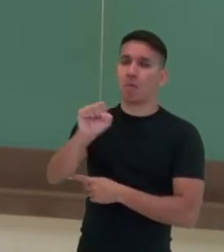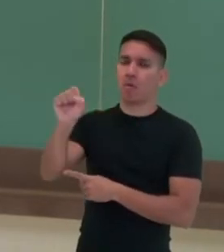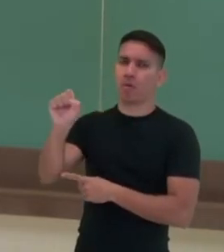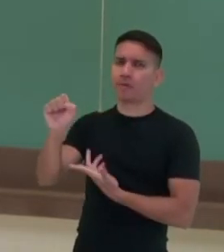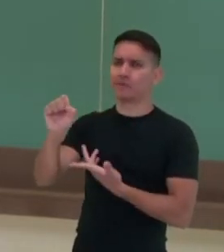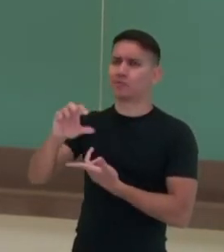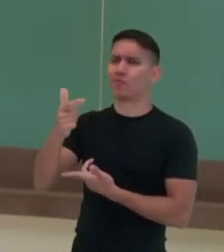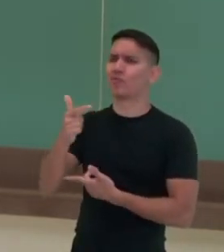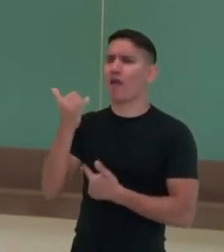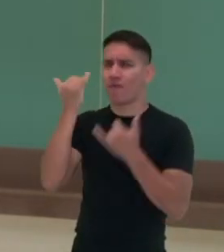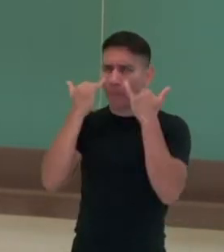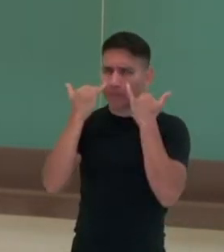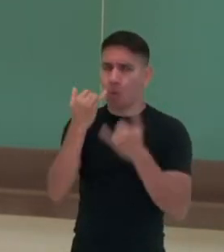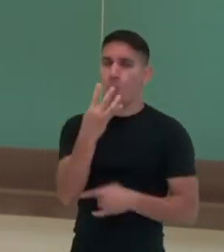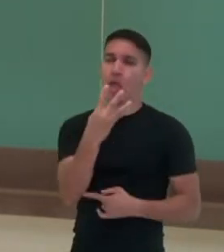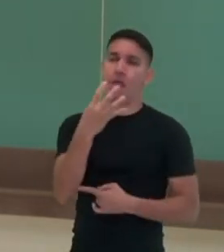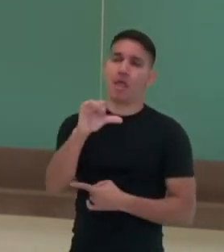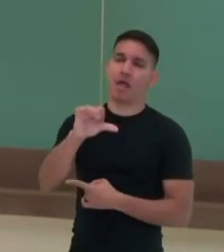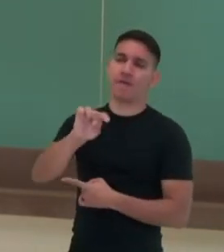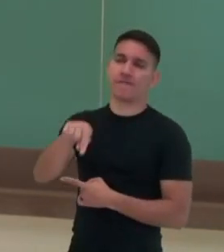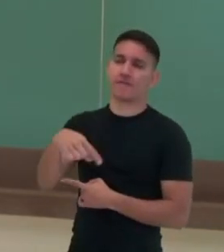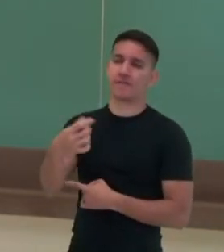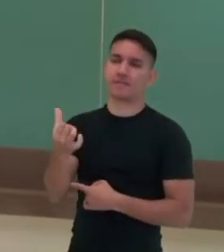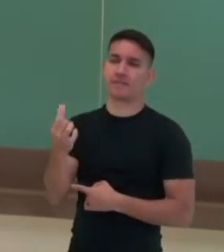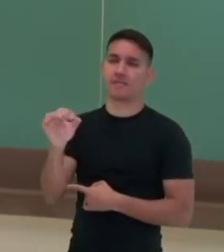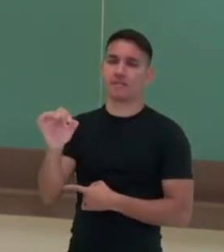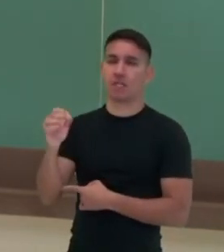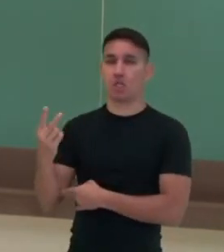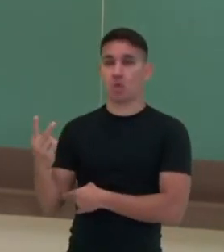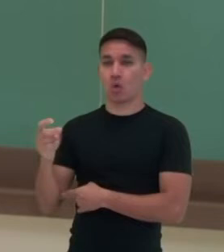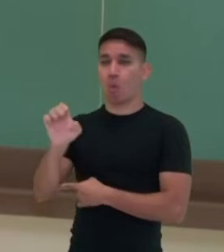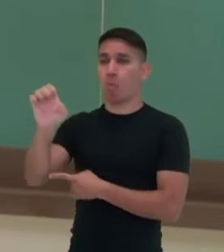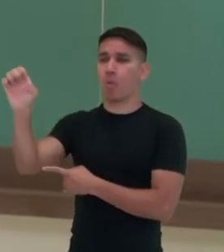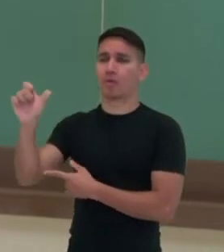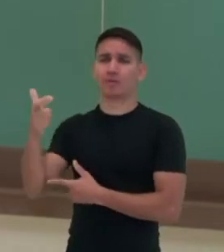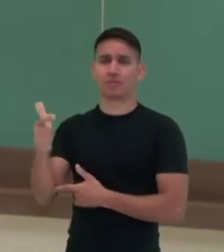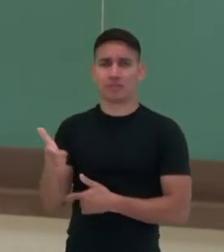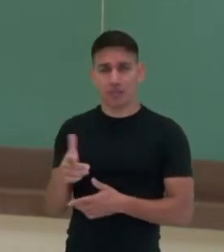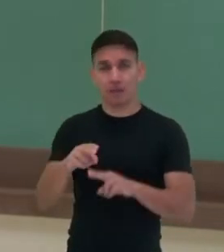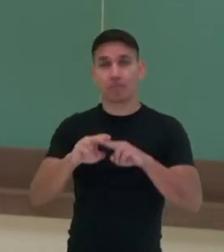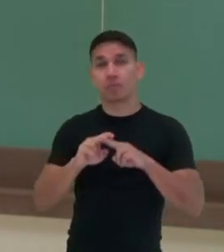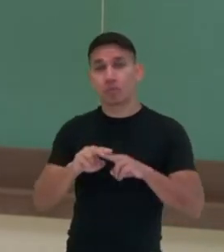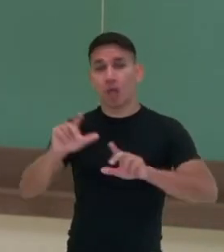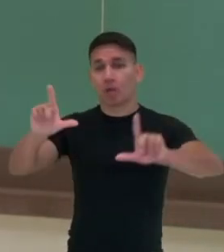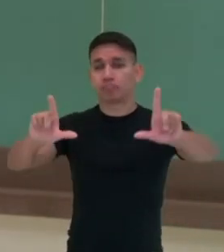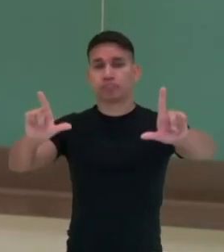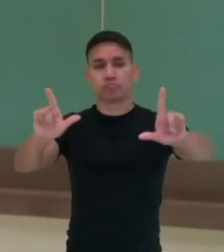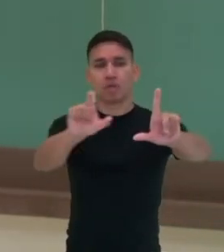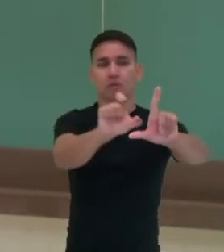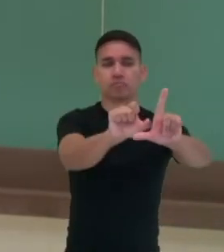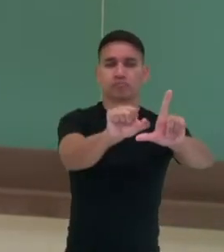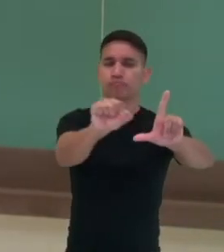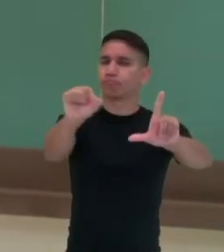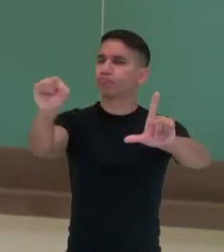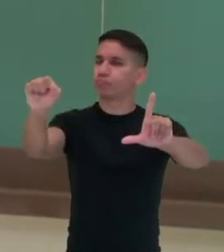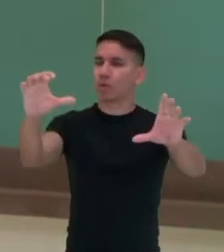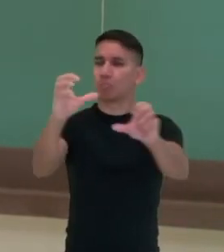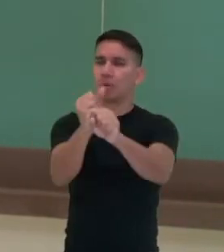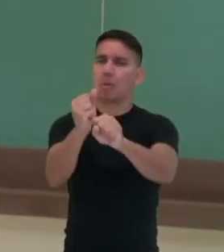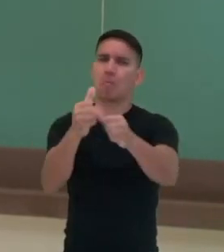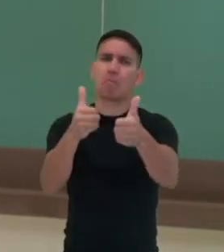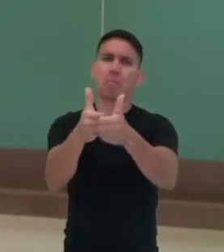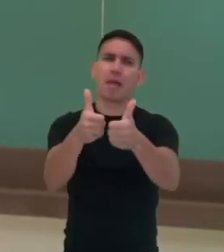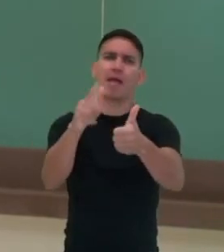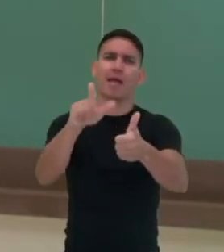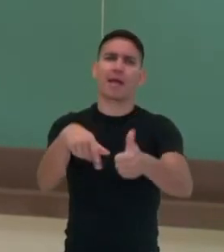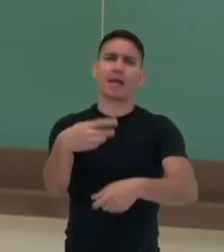Não, né? Então, se aproxima da TV ali com aproximadamente, no máximo, ali 50 polegadas, né? Arredondando